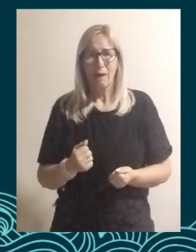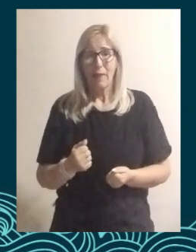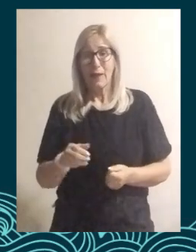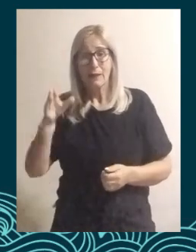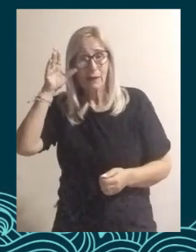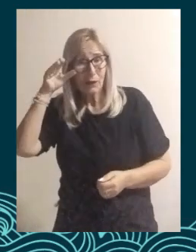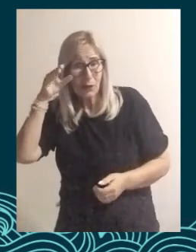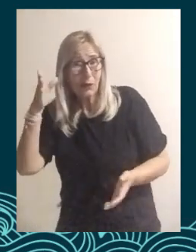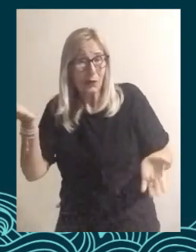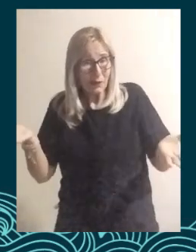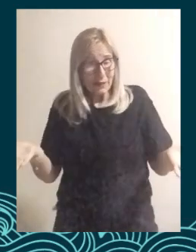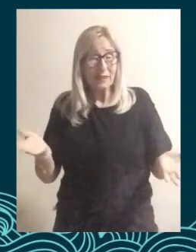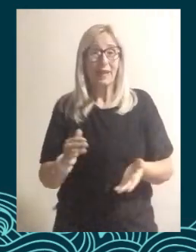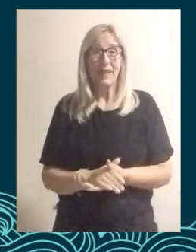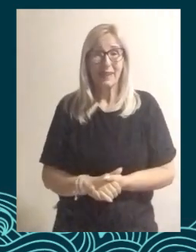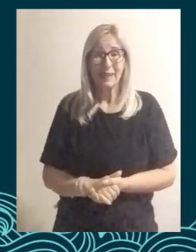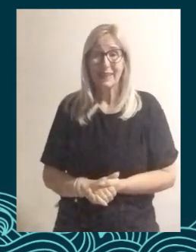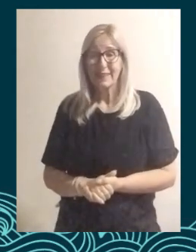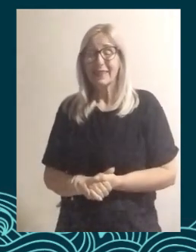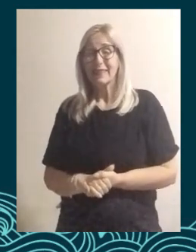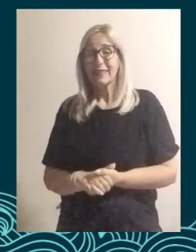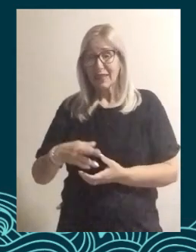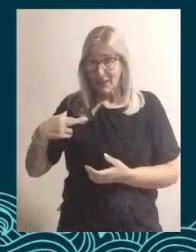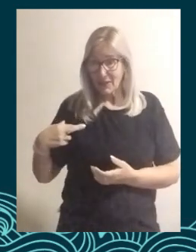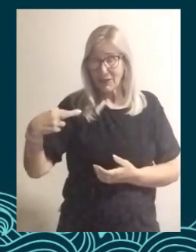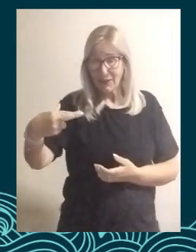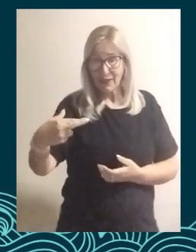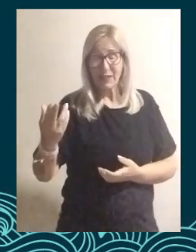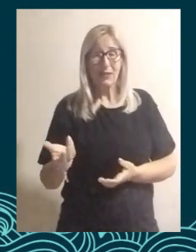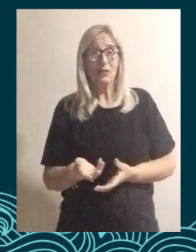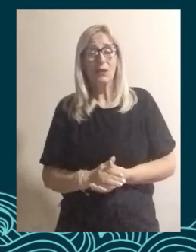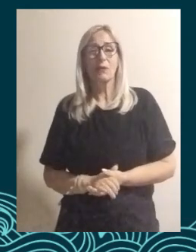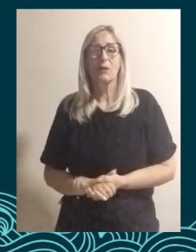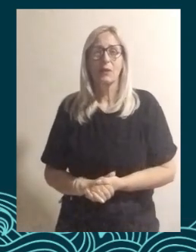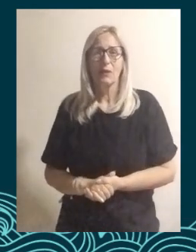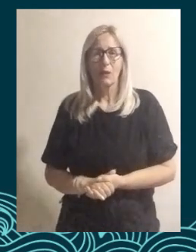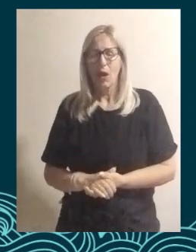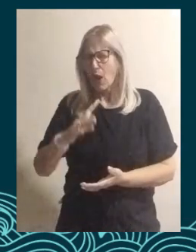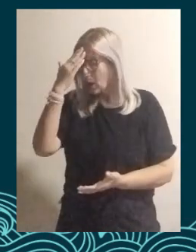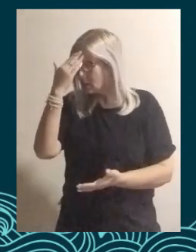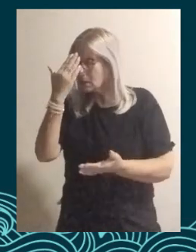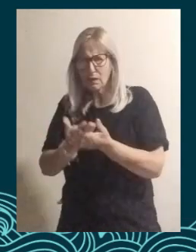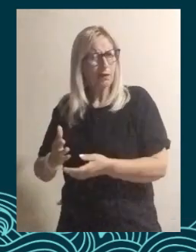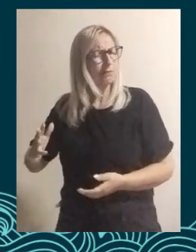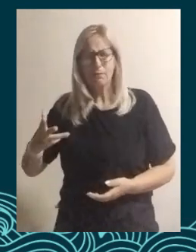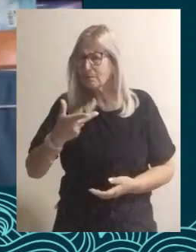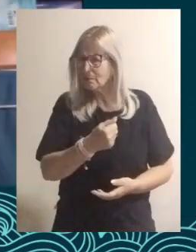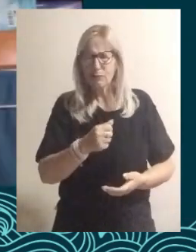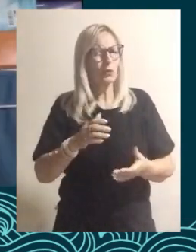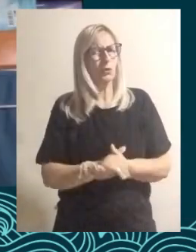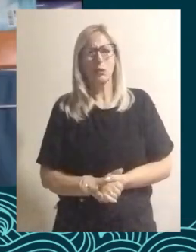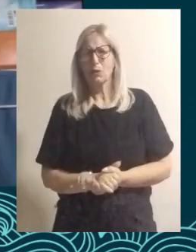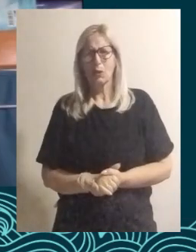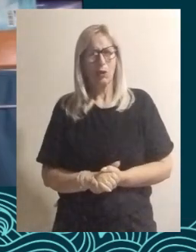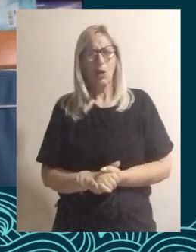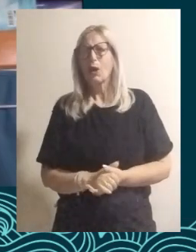de saber, já que todas elas têm essa preocupação muito grande com a religiosidade, né? Então, eu queria, Eu acredito em